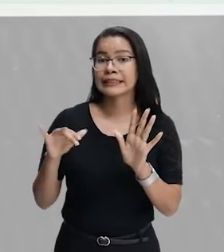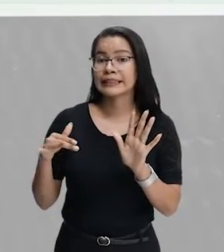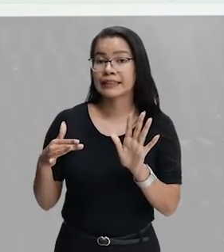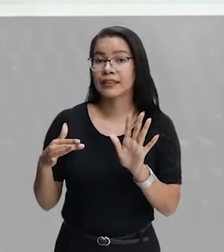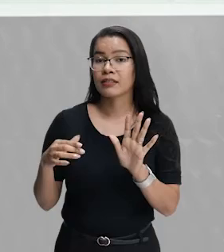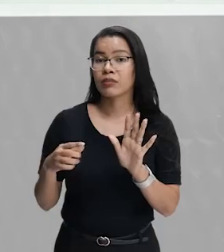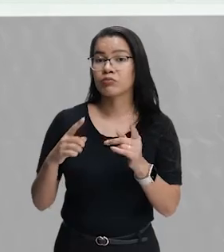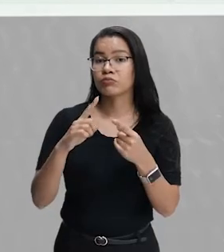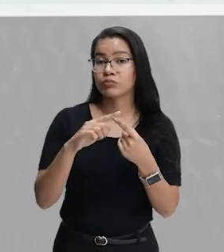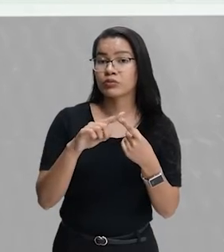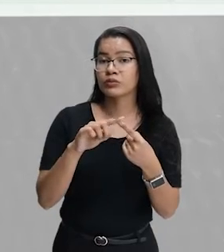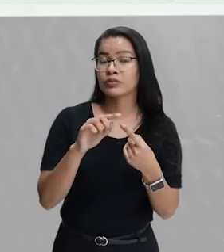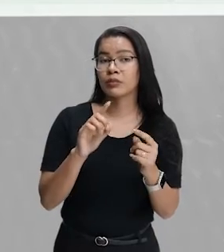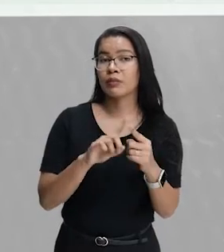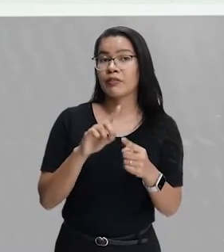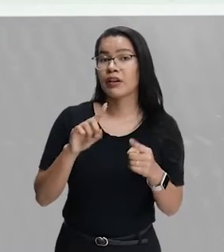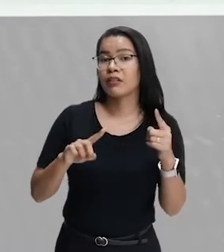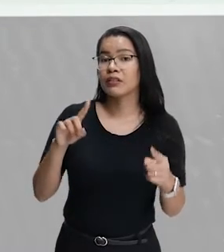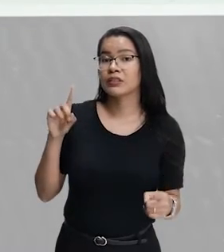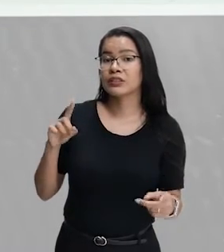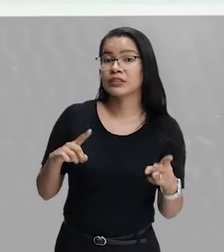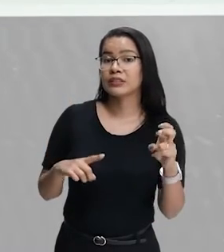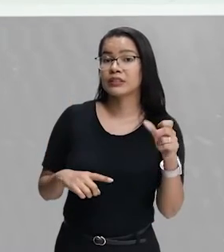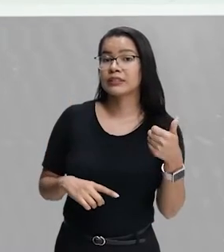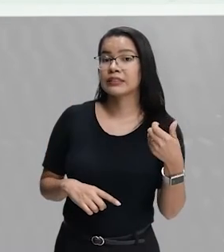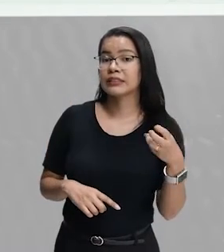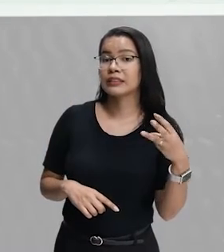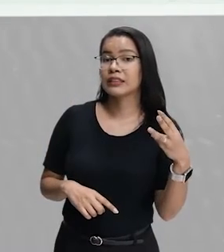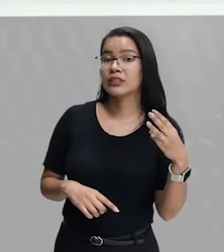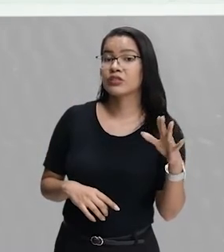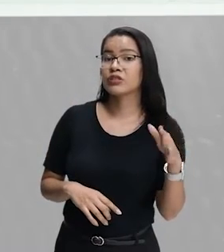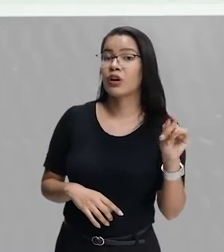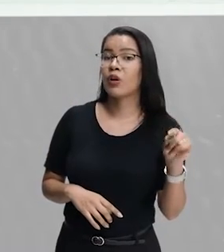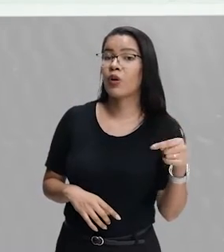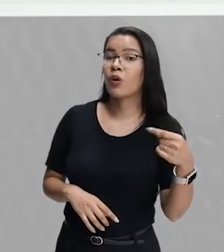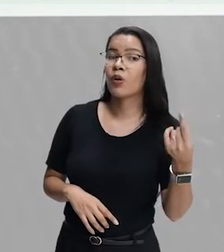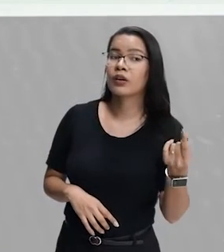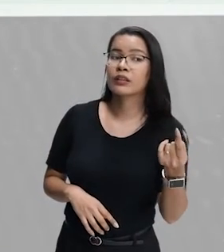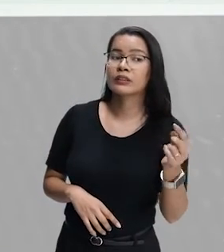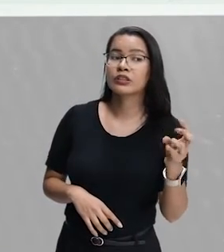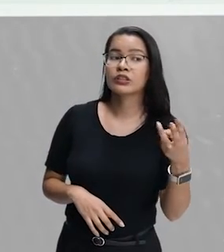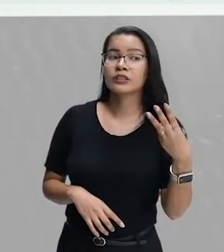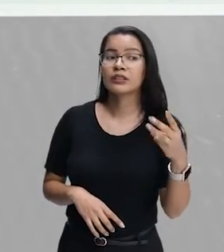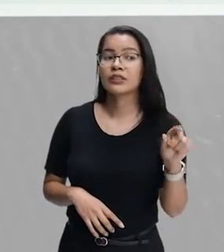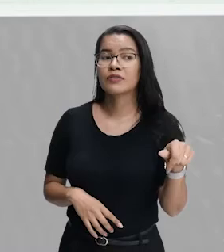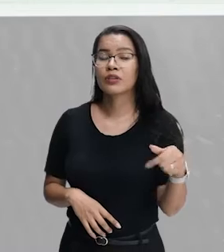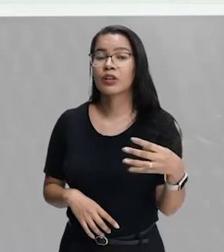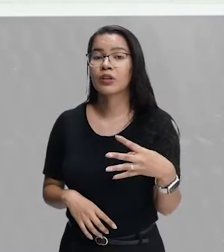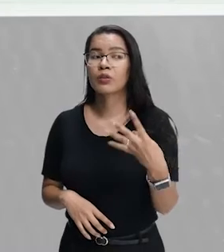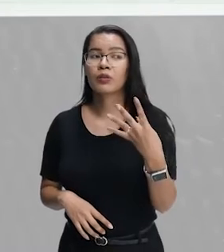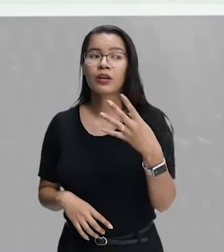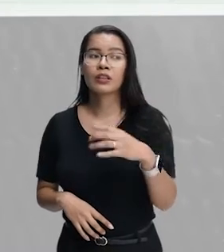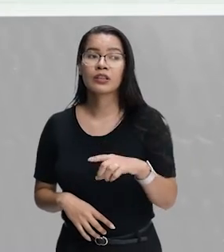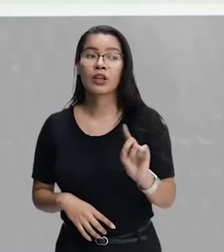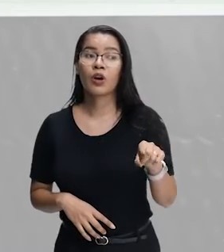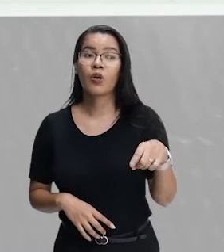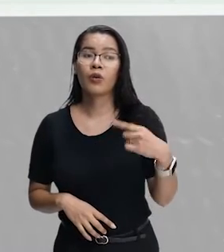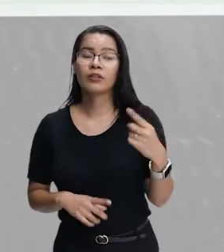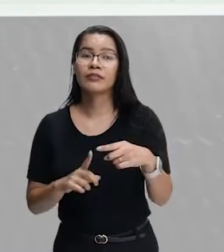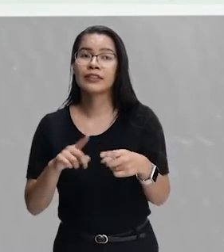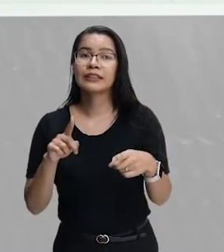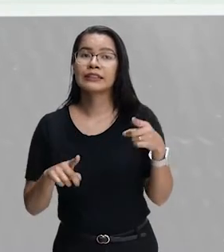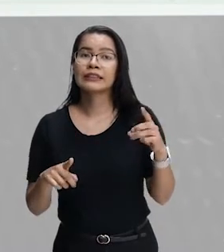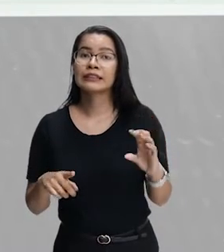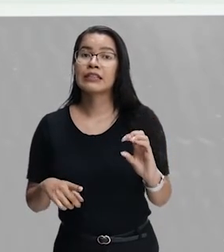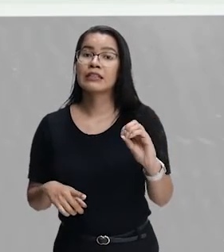um deu uma variância de 513. Outra deu uma variância de 3,4, outra uma variância de 0. O